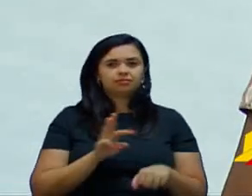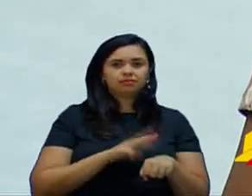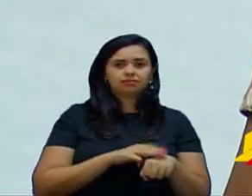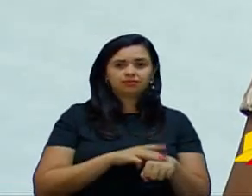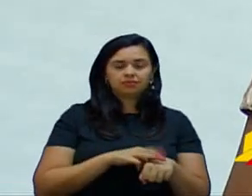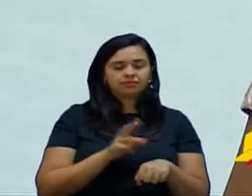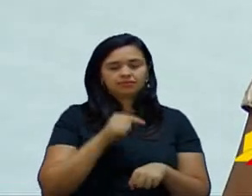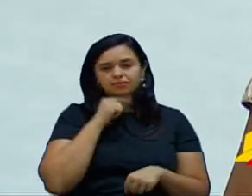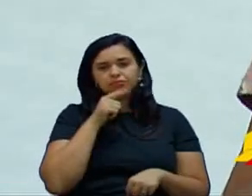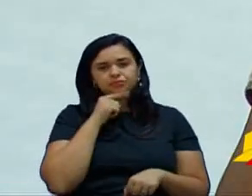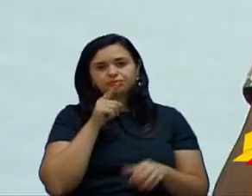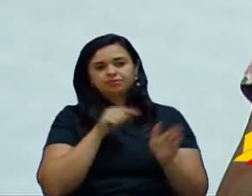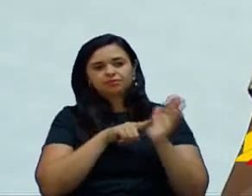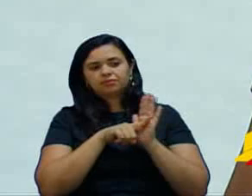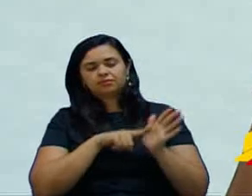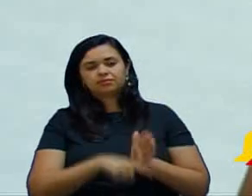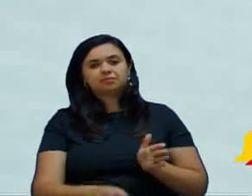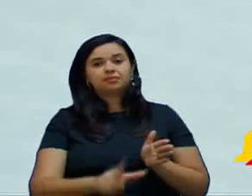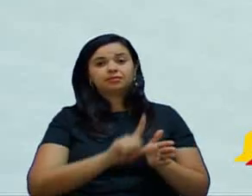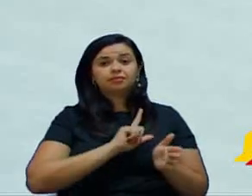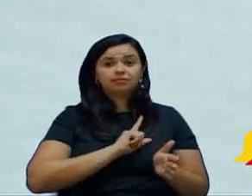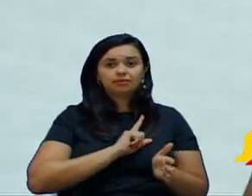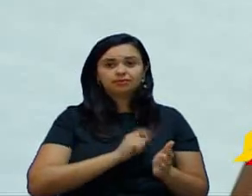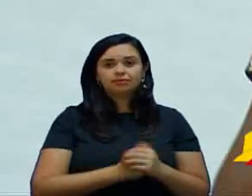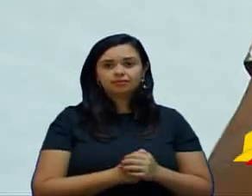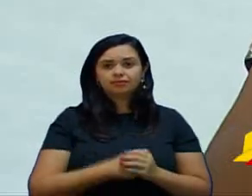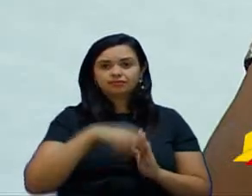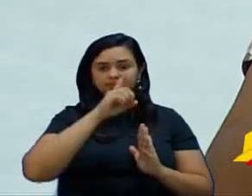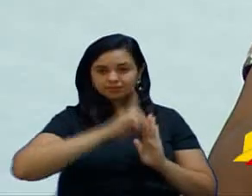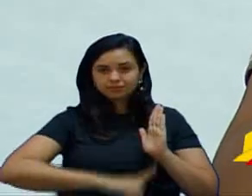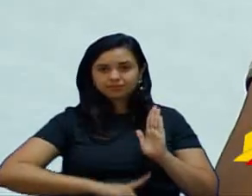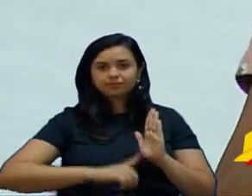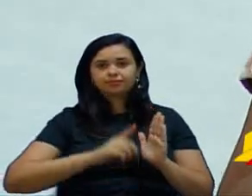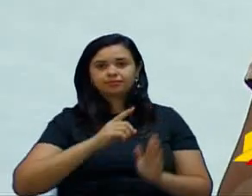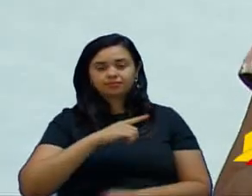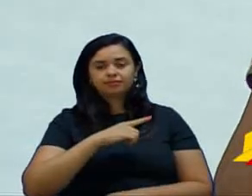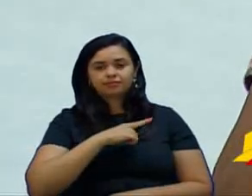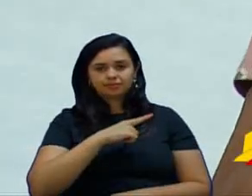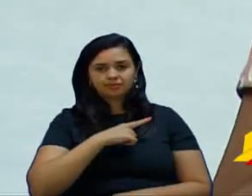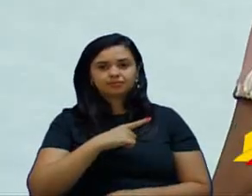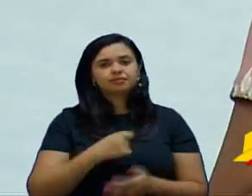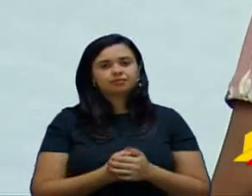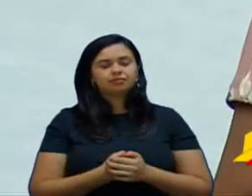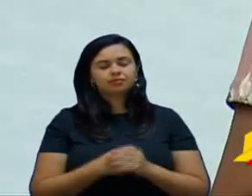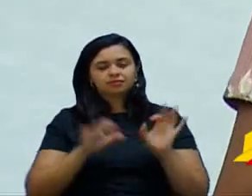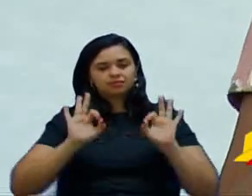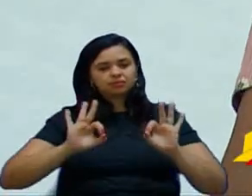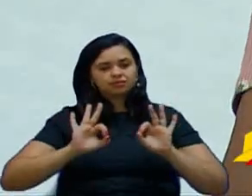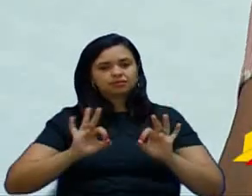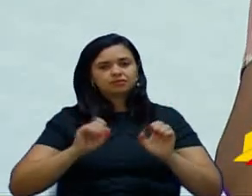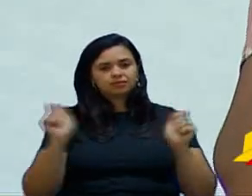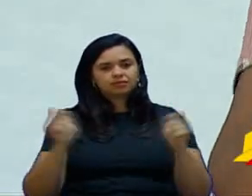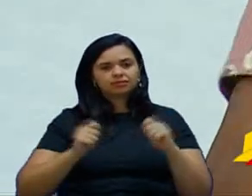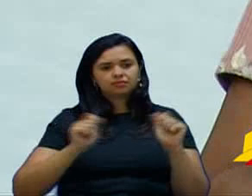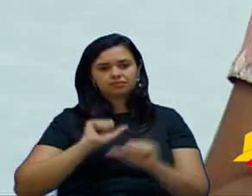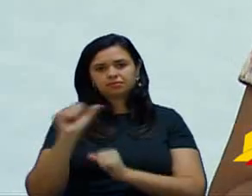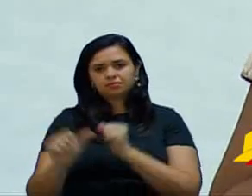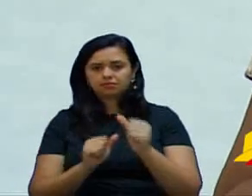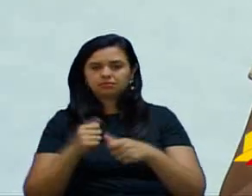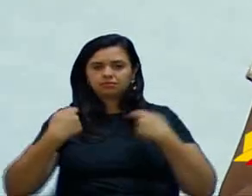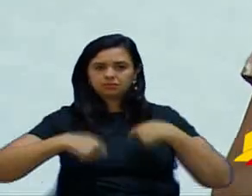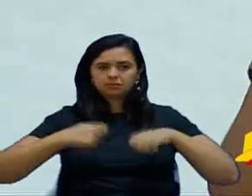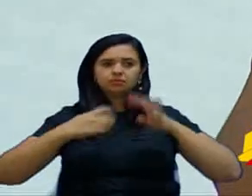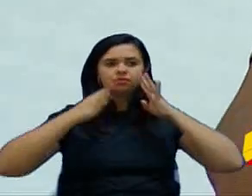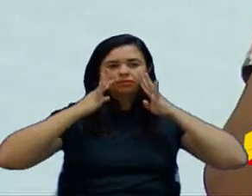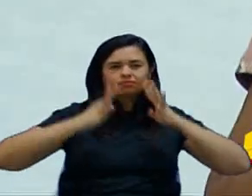acesso à mamografia. Nós temos esse direito e eu tenho certeza que isso pode ser mudado. Basta olhar com um olhar